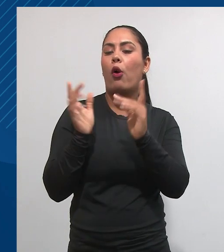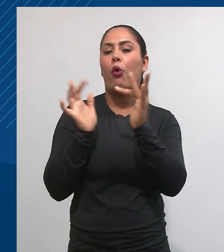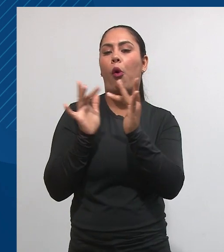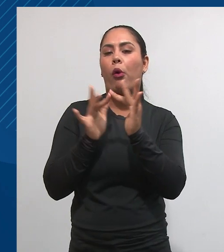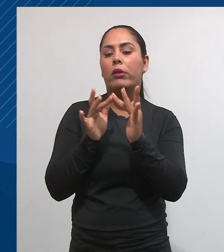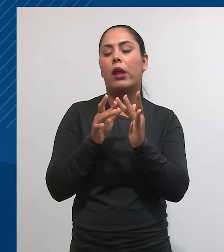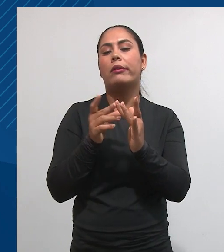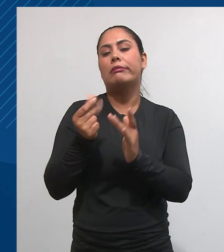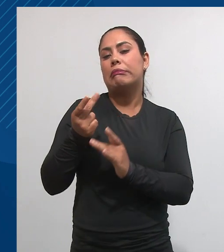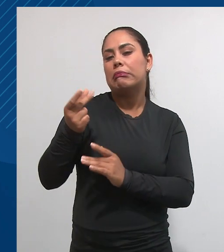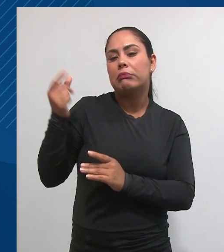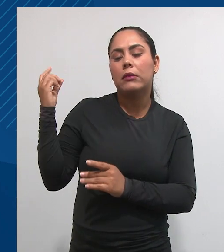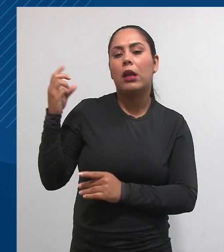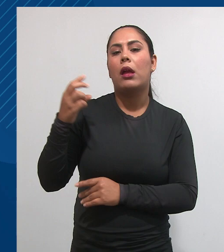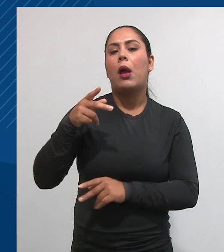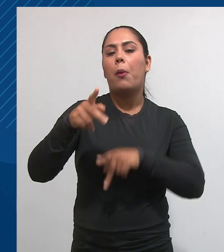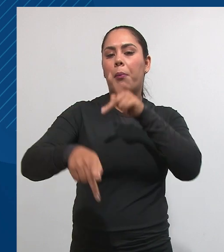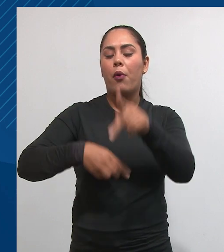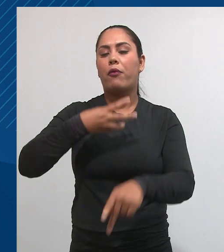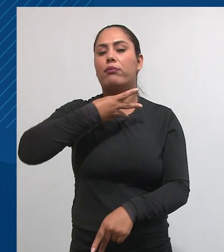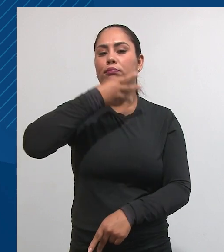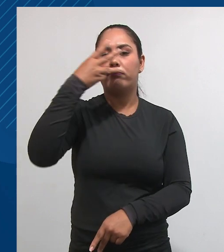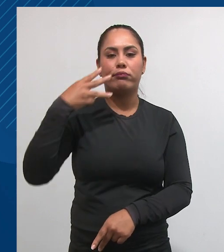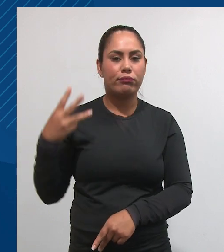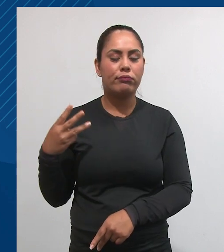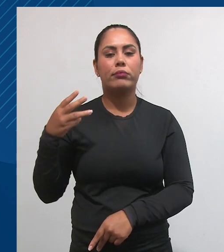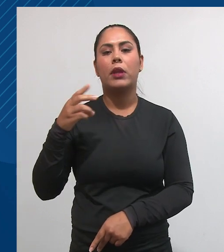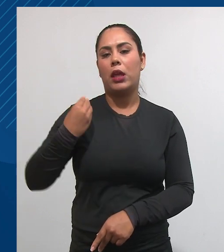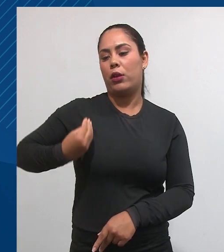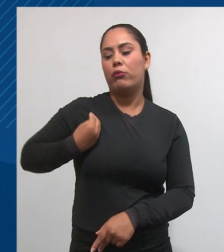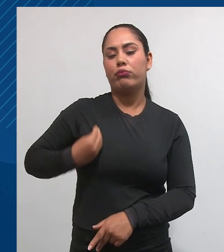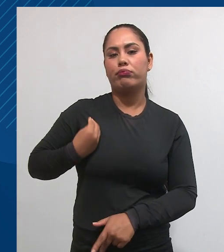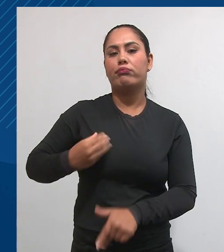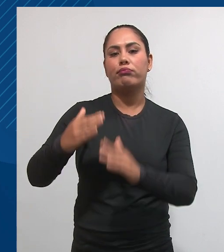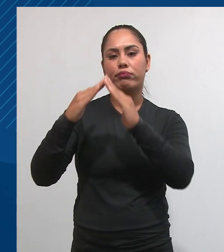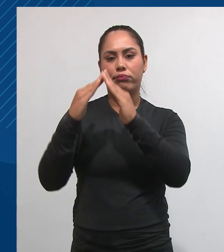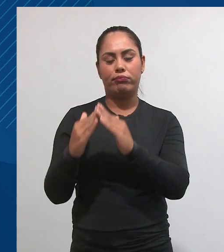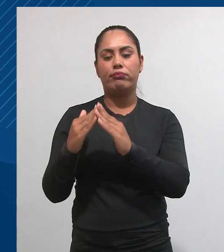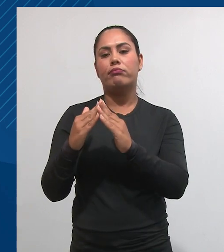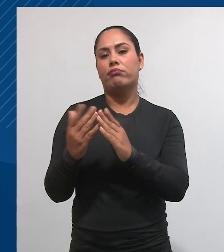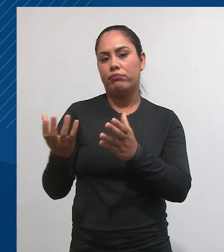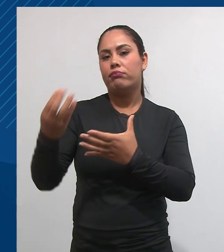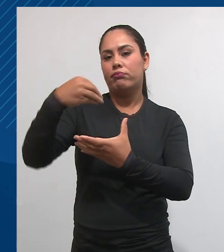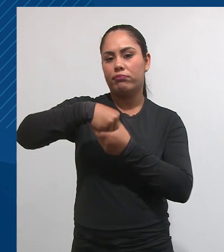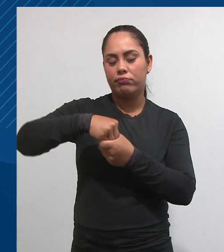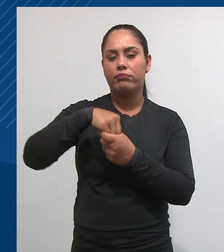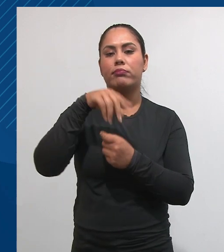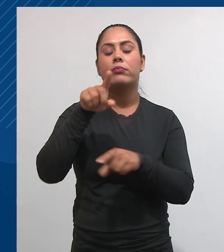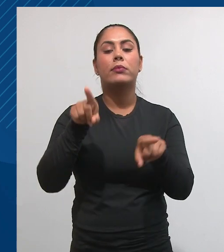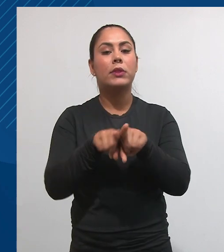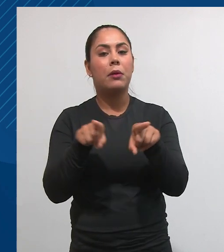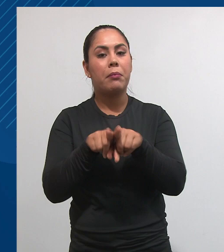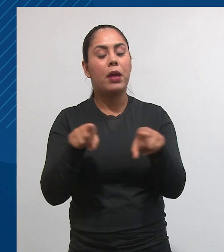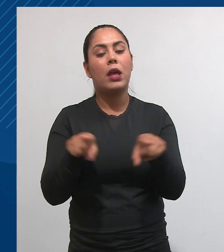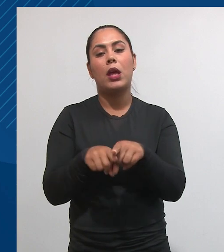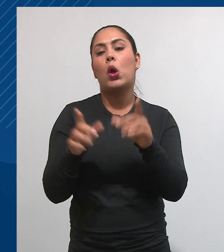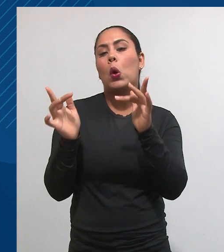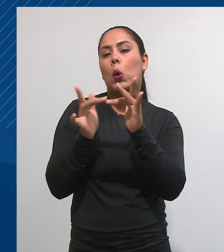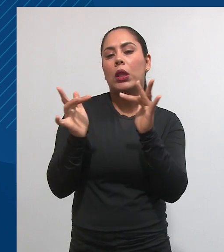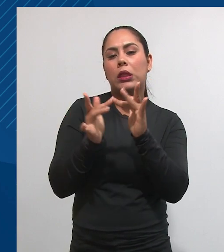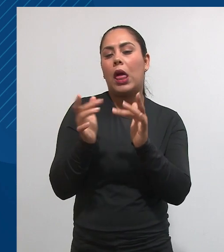no caso do povo Mura, que é o povo que eu faço parte, né? E contatos